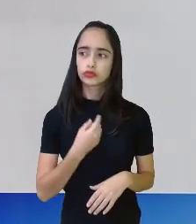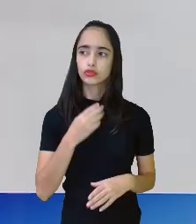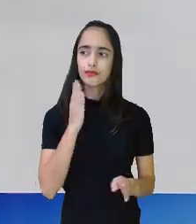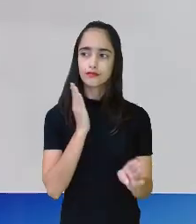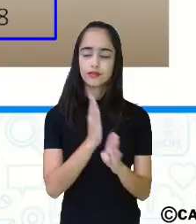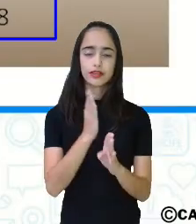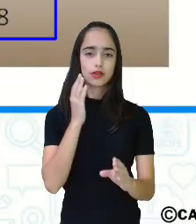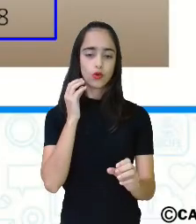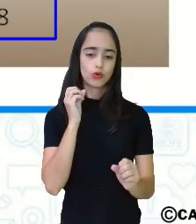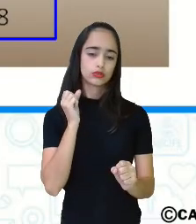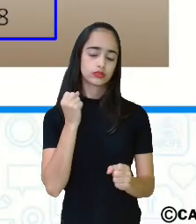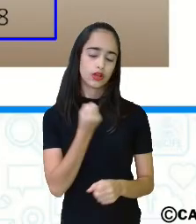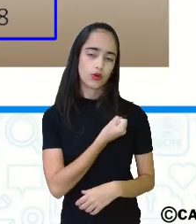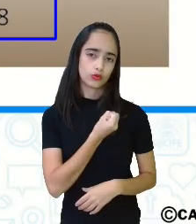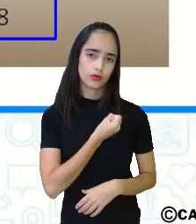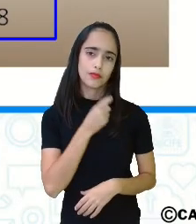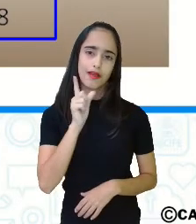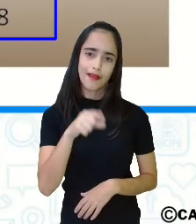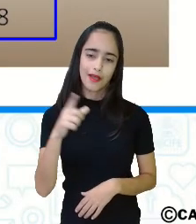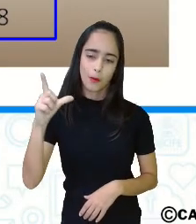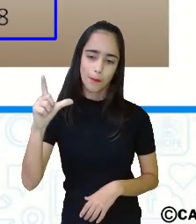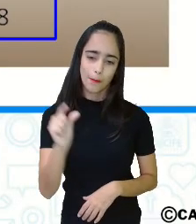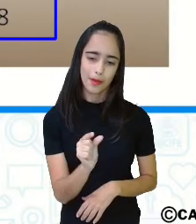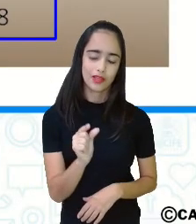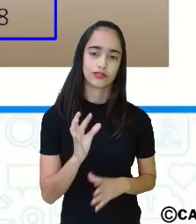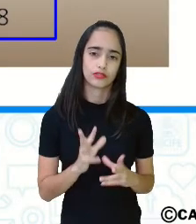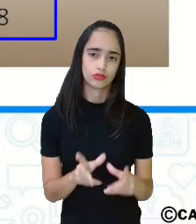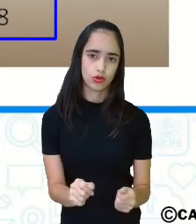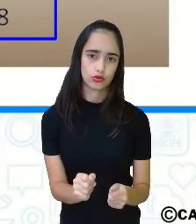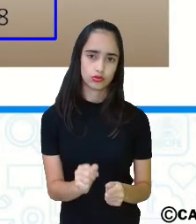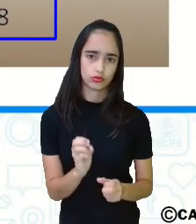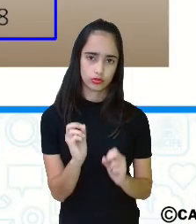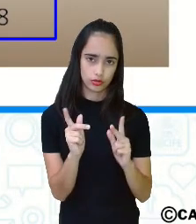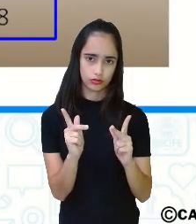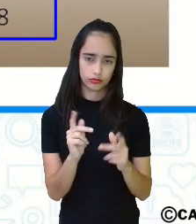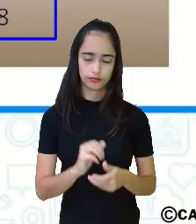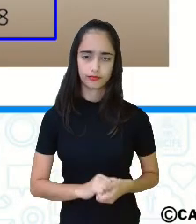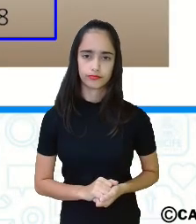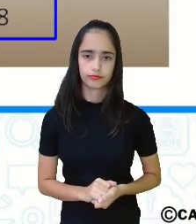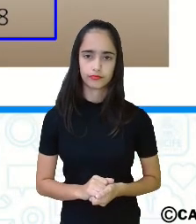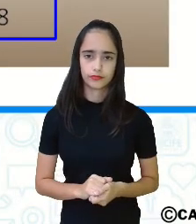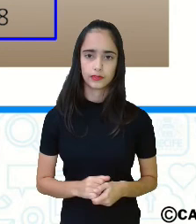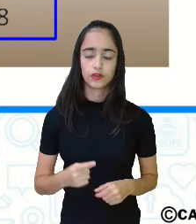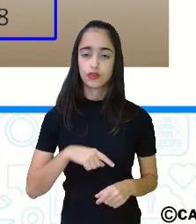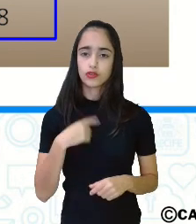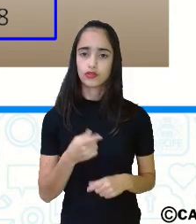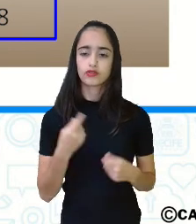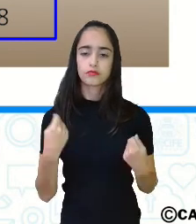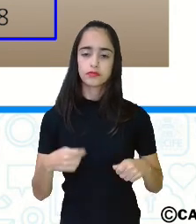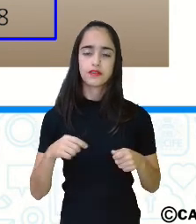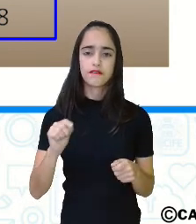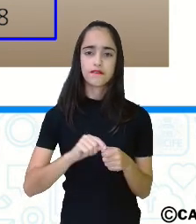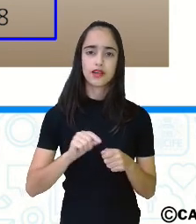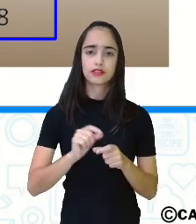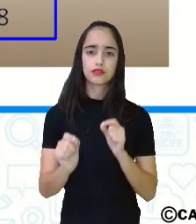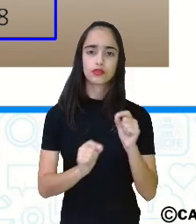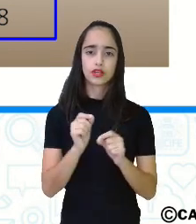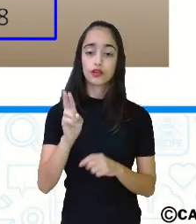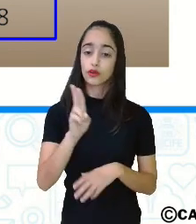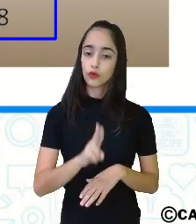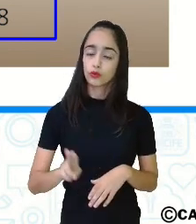um número menor de todos aqui da sequência, tá certo? Aí eu vou estar fazendo o quê? Novamente usando a